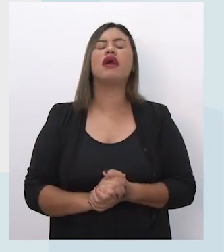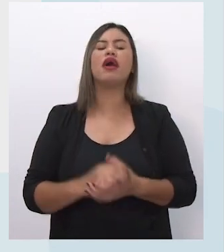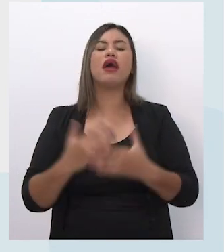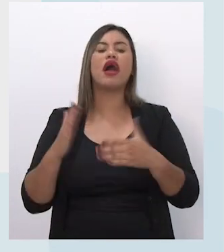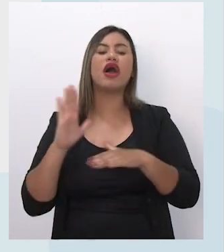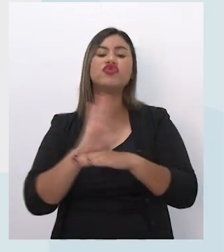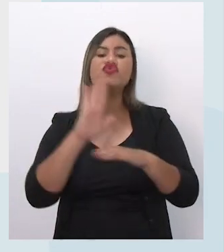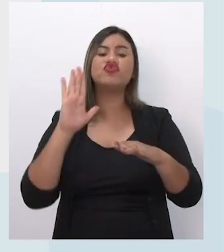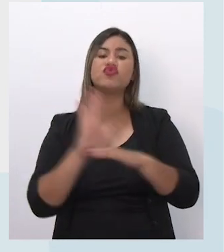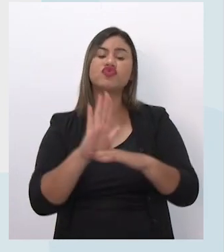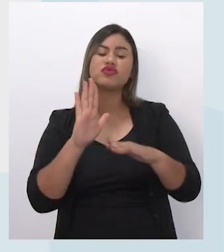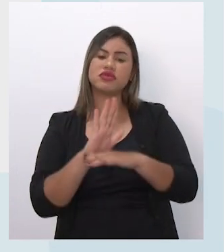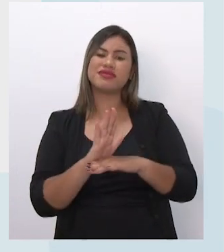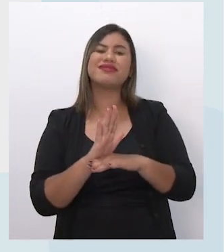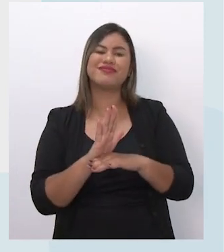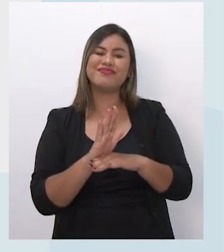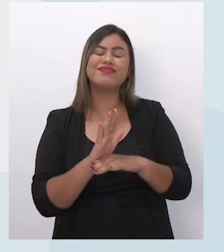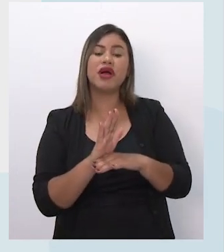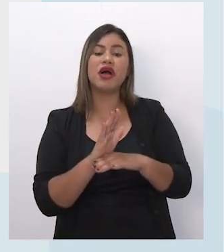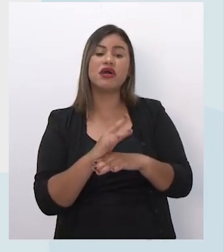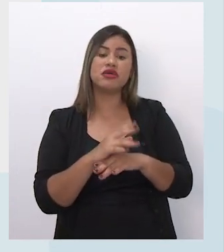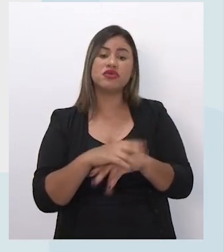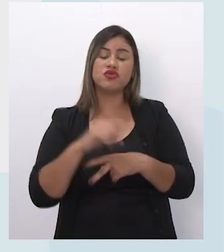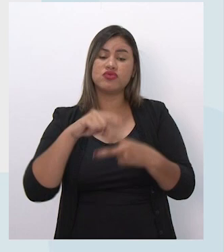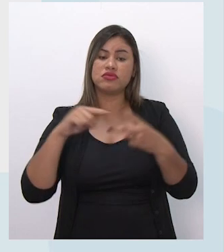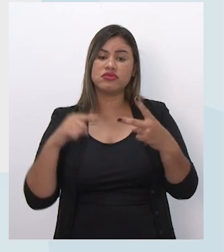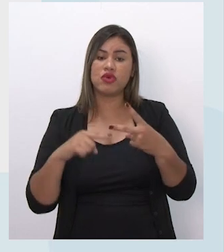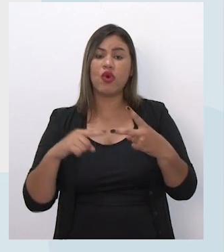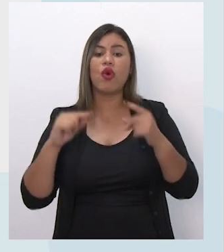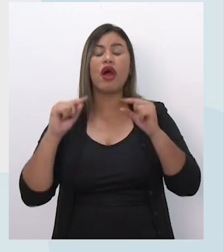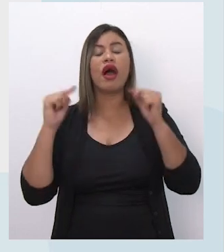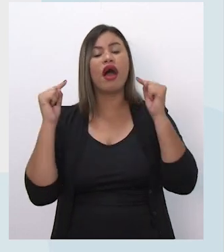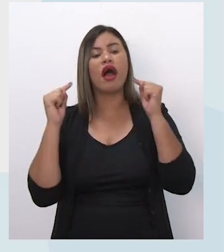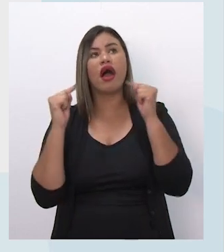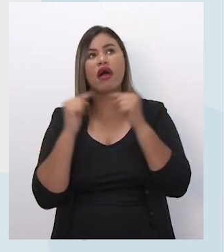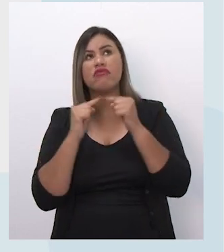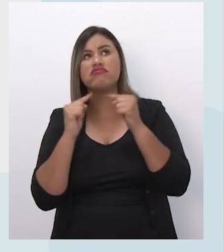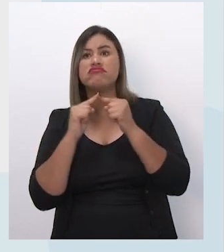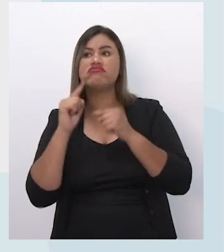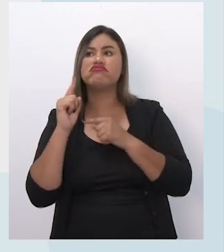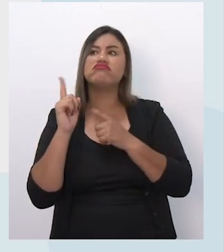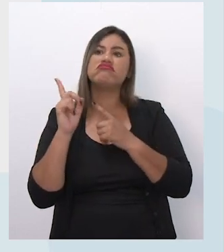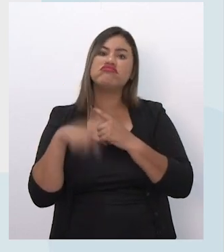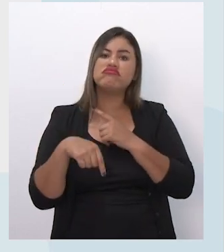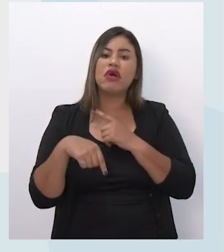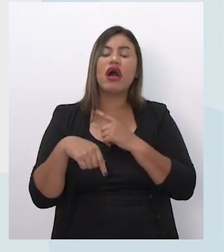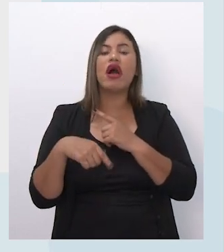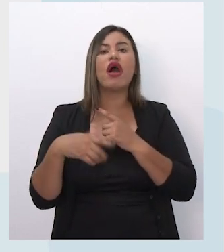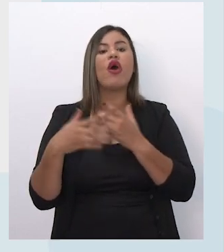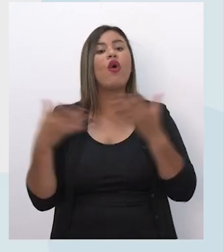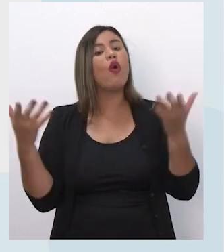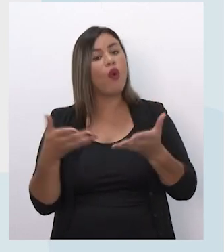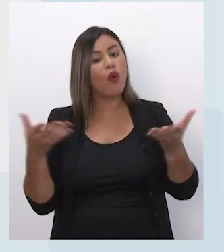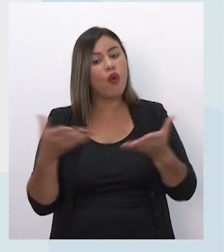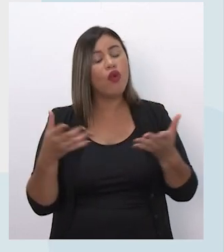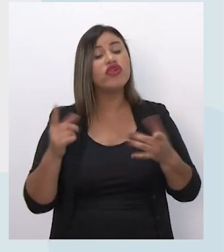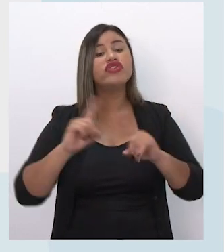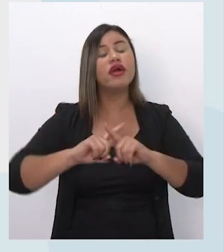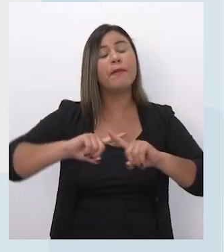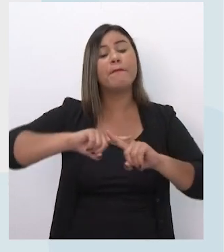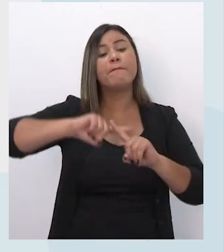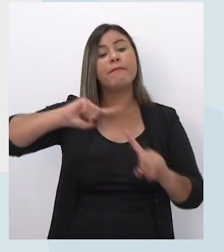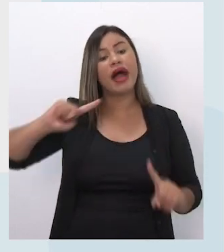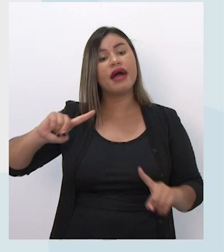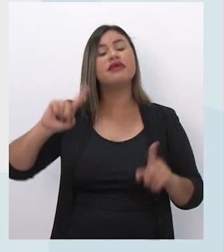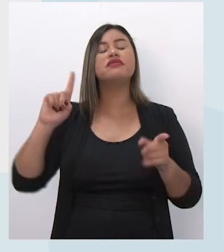movimento, como nós mencionamos no início, que está relacionado às indagações do presente, mas